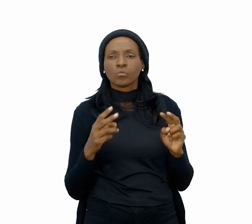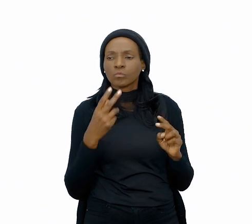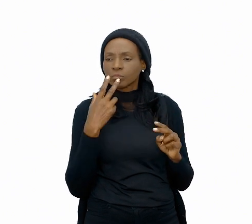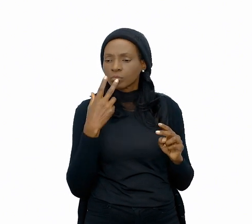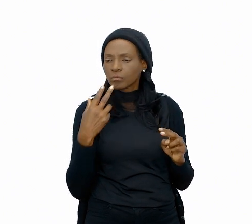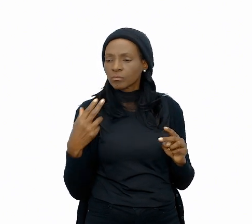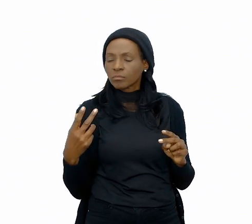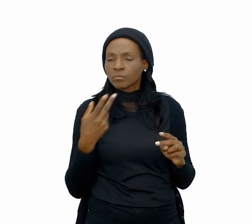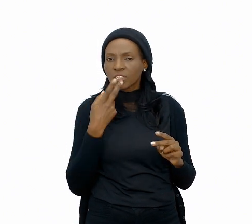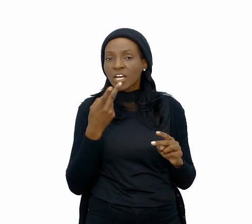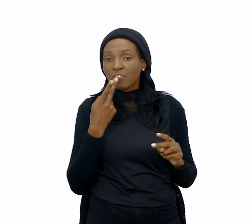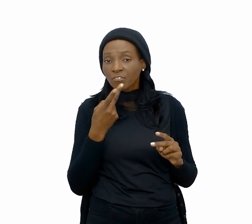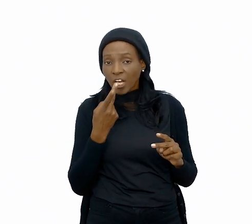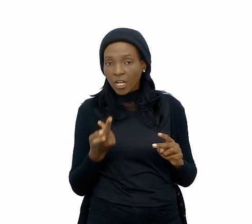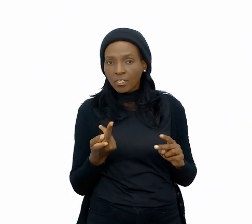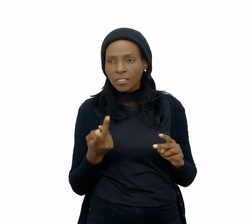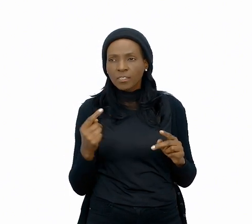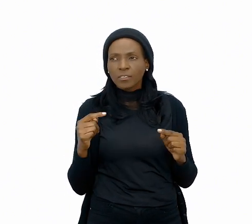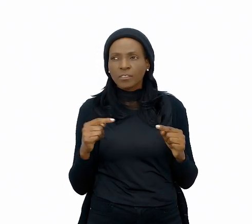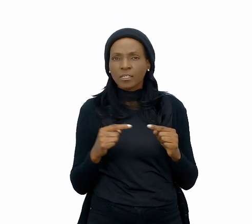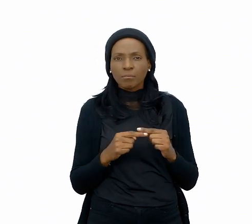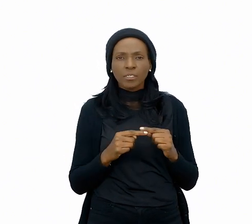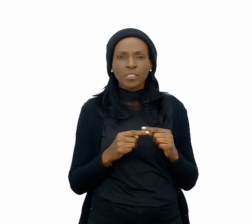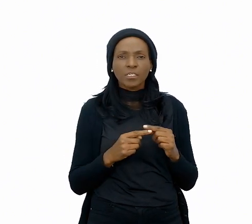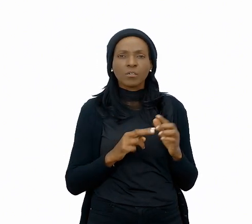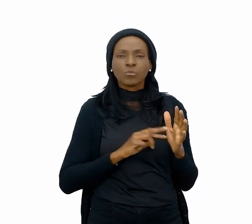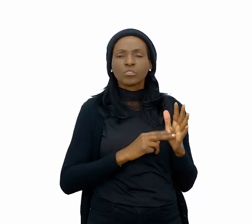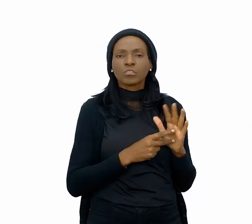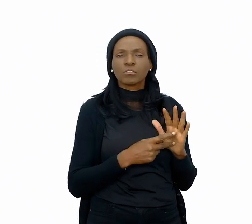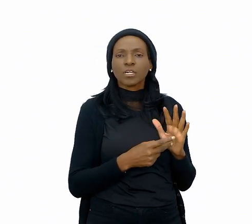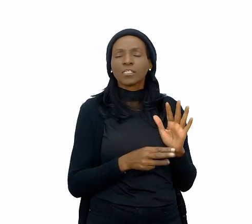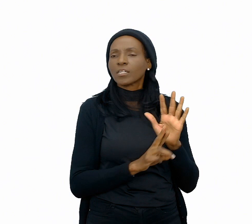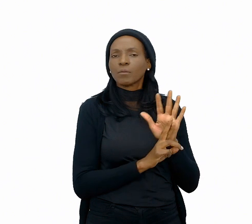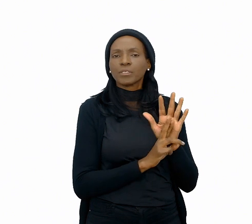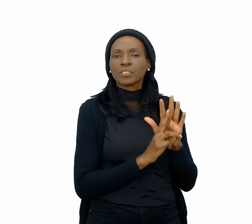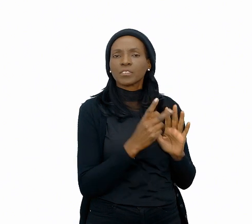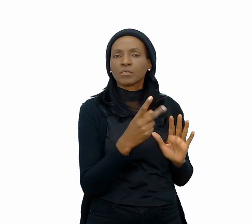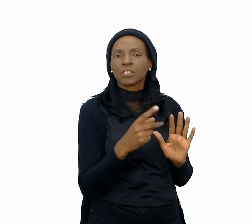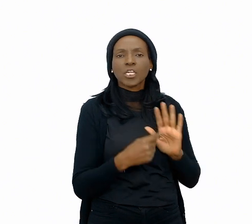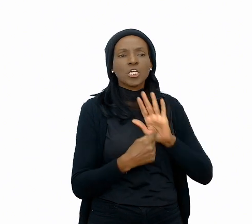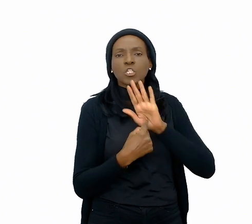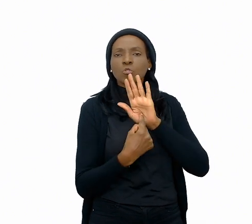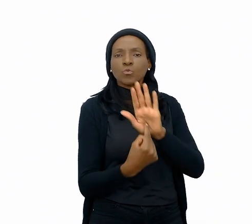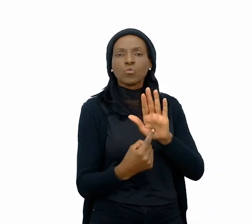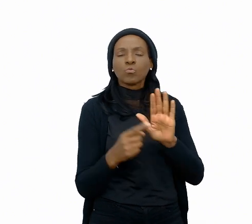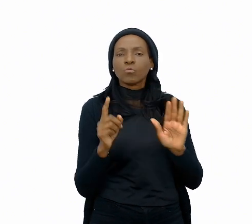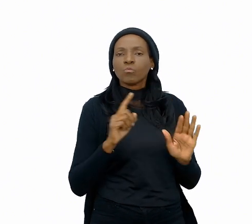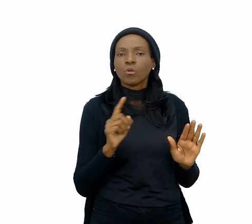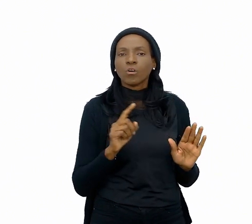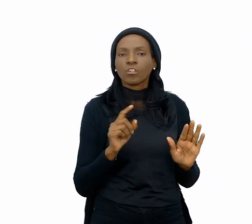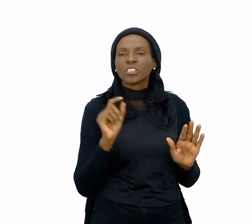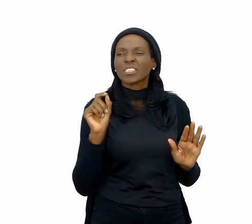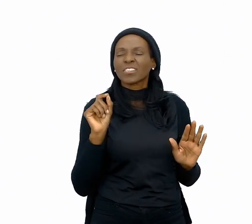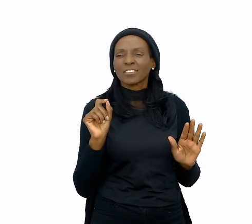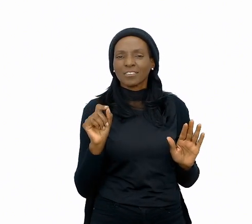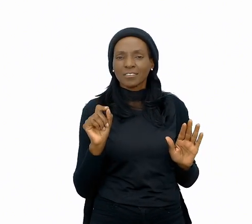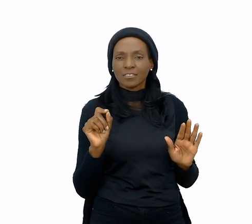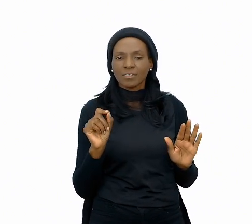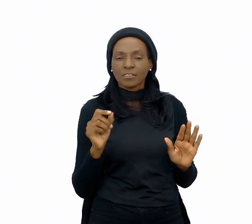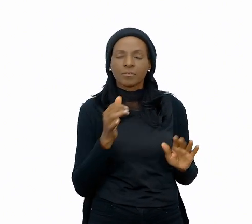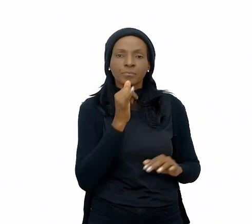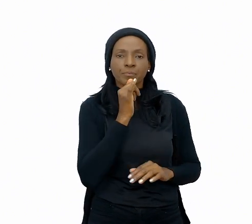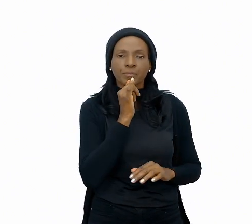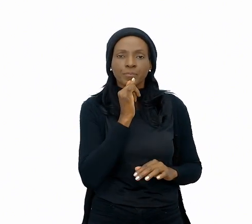sua representação. Então, eles não mostram para a gente quem são eles. Então,